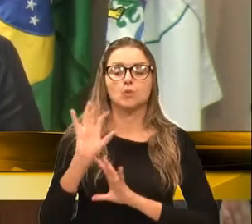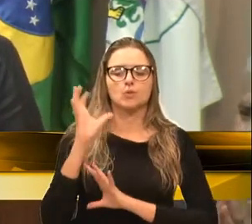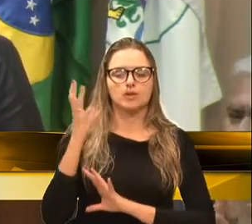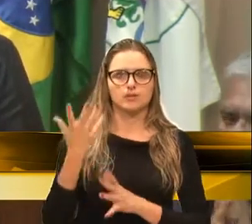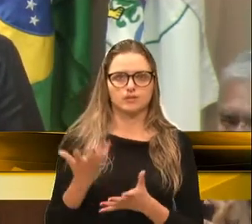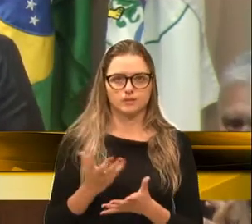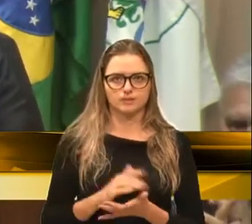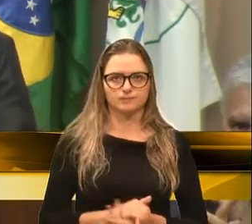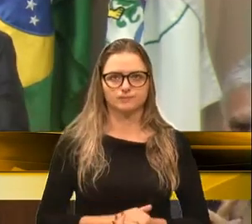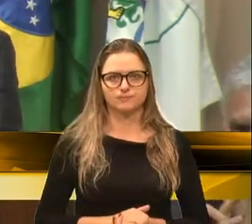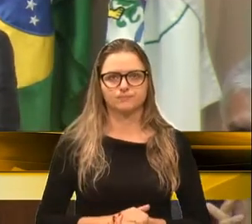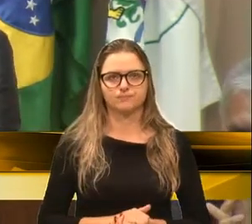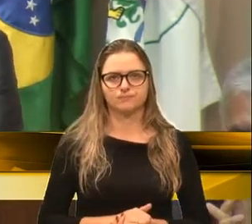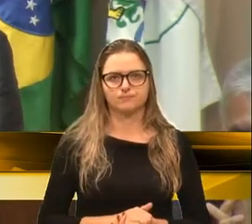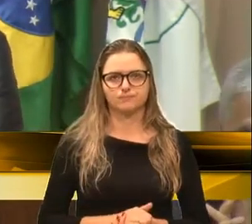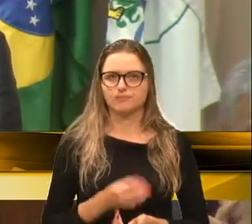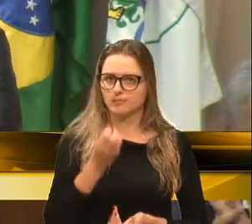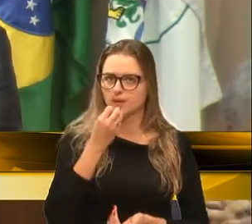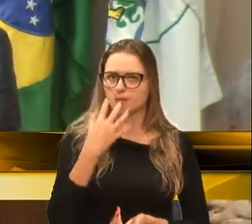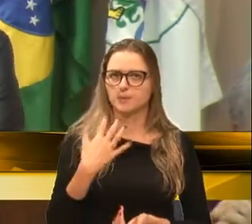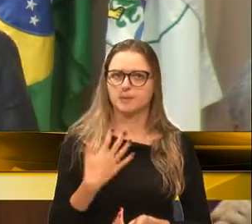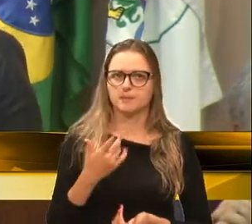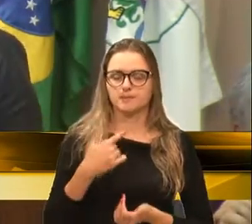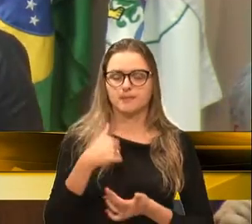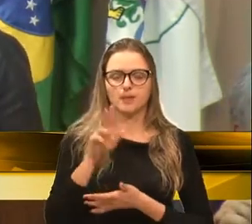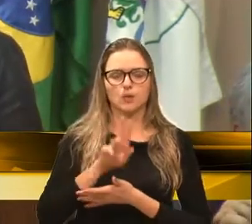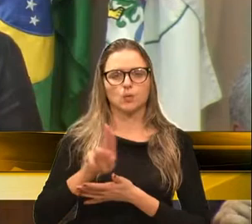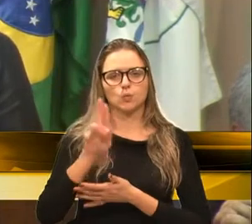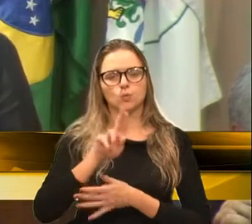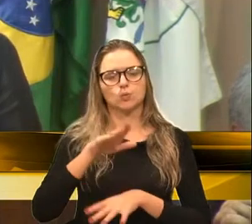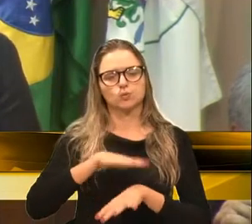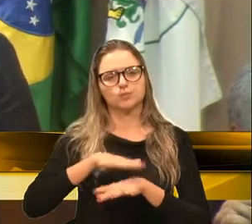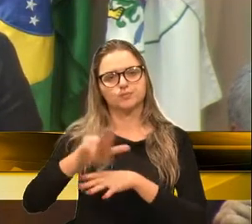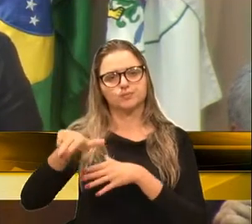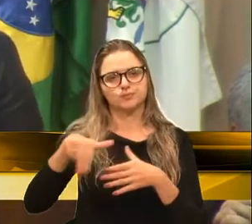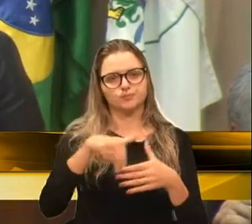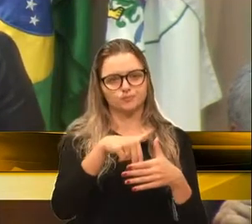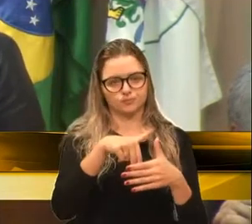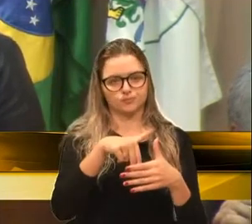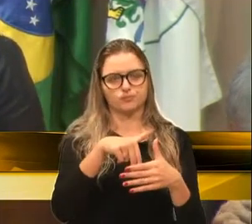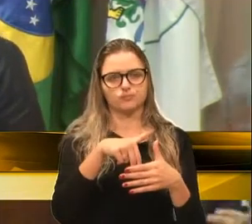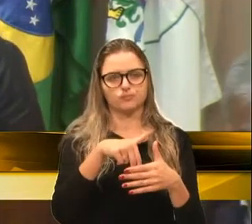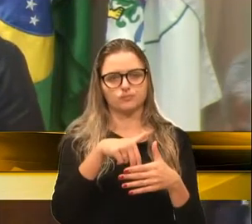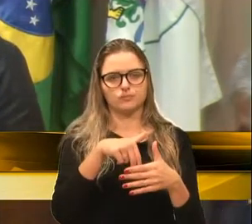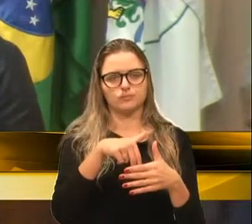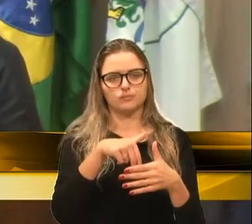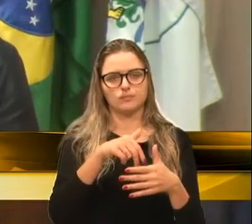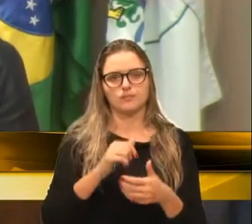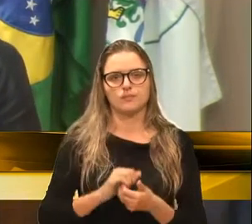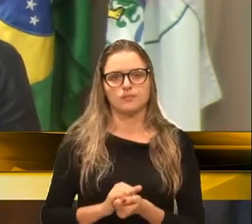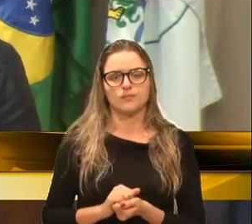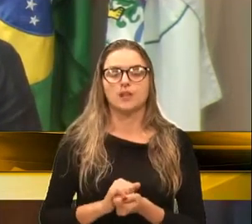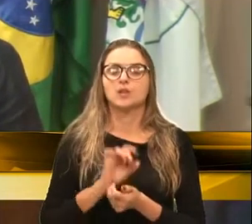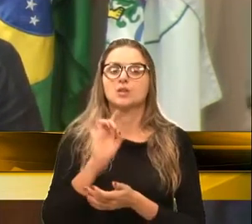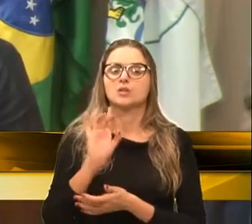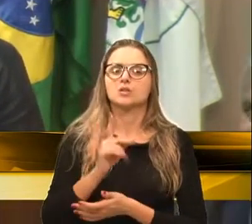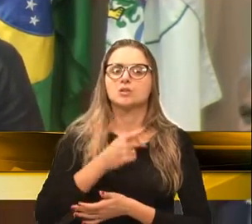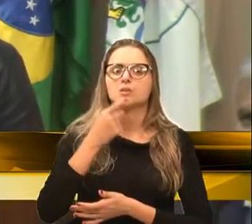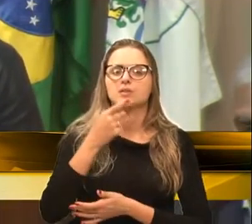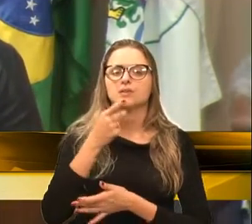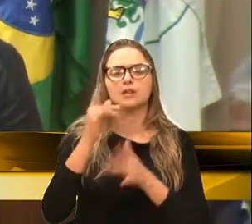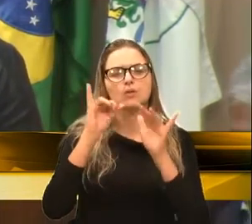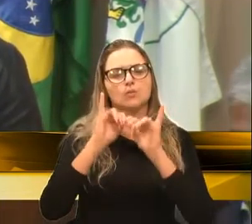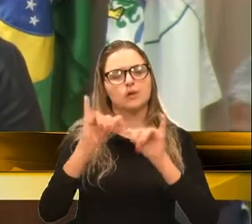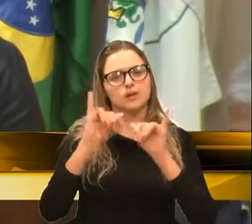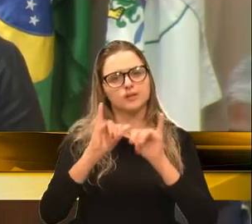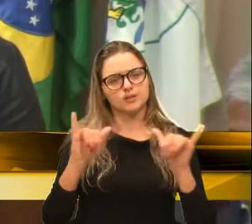situação. Bem, eu ocupo esse espaço, colegas, para repercutir uma notícia